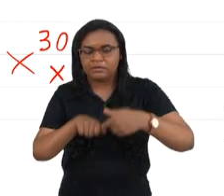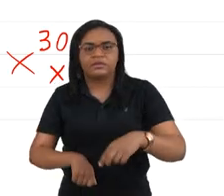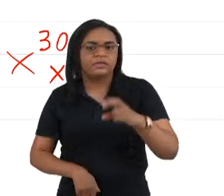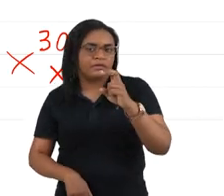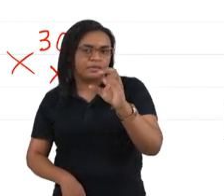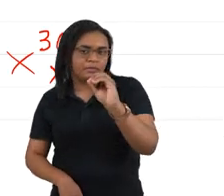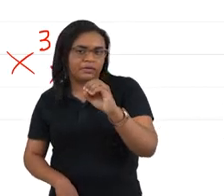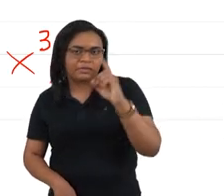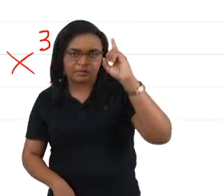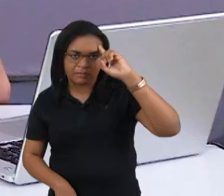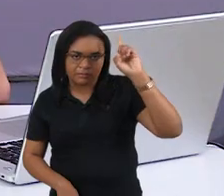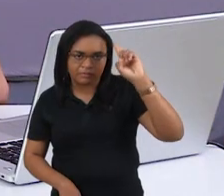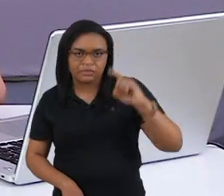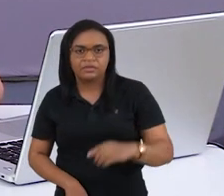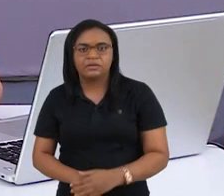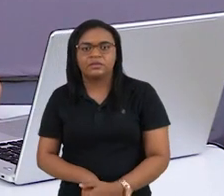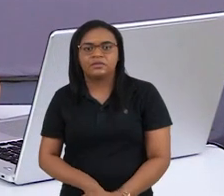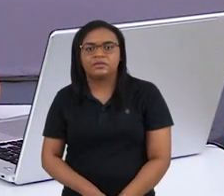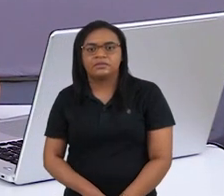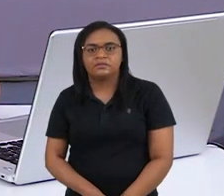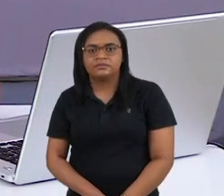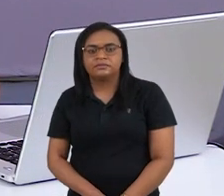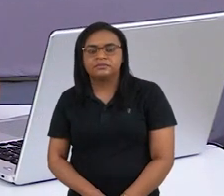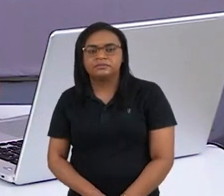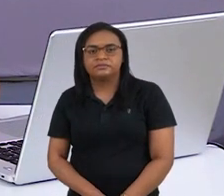essa é a resolução dessa terceira questão.